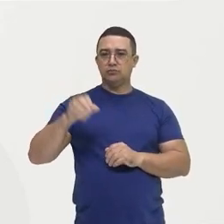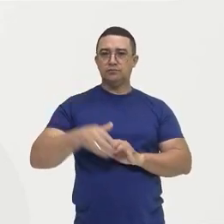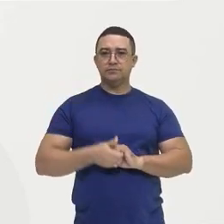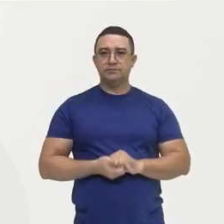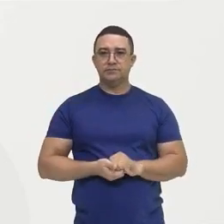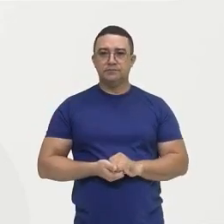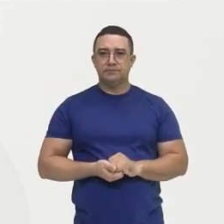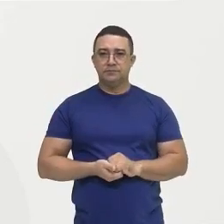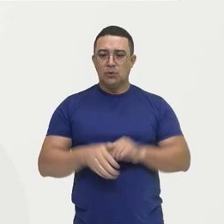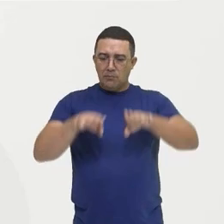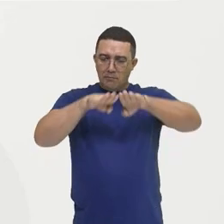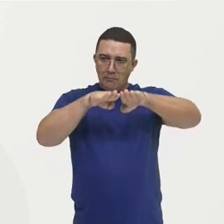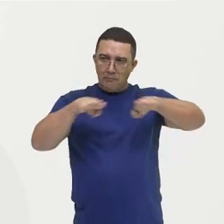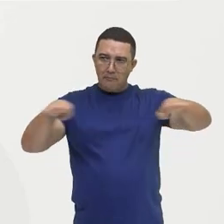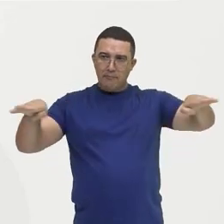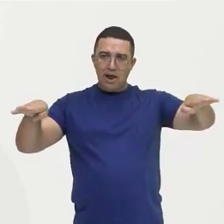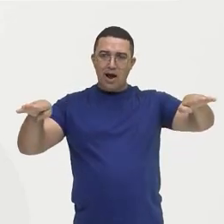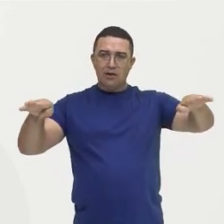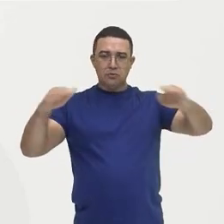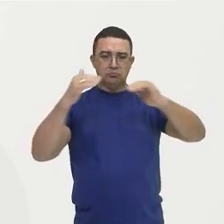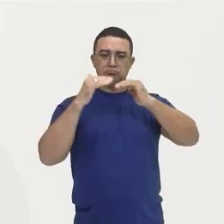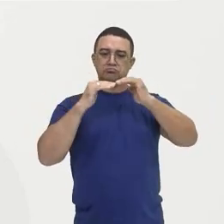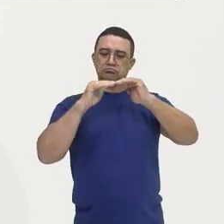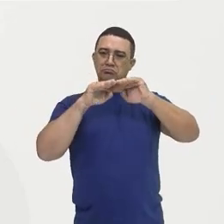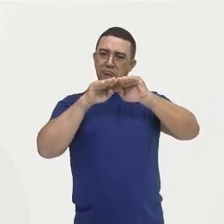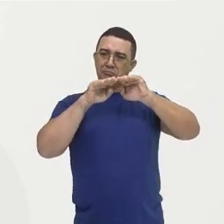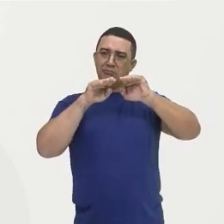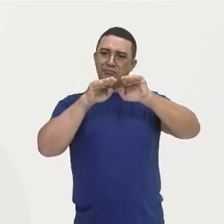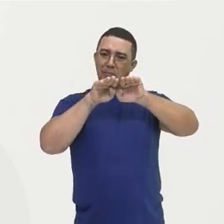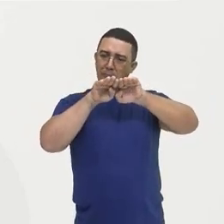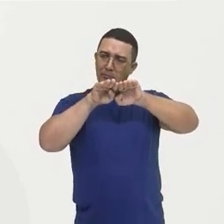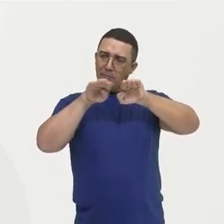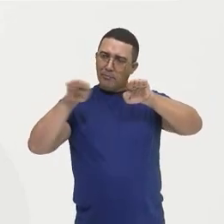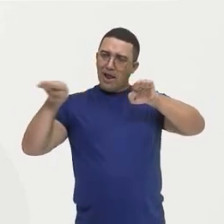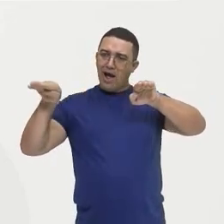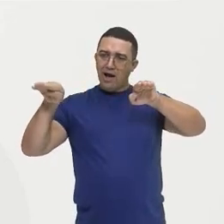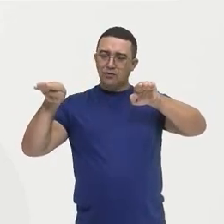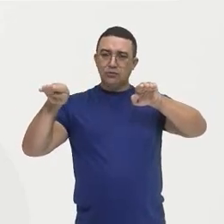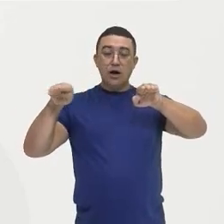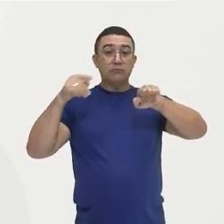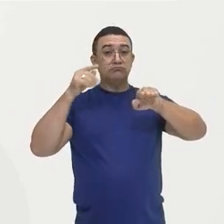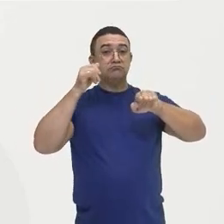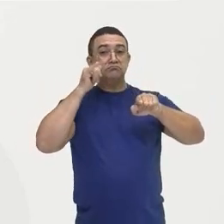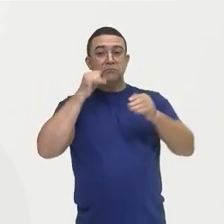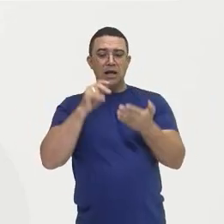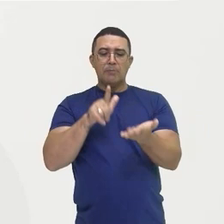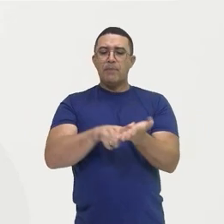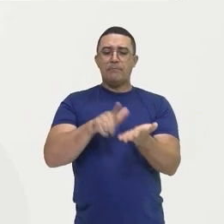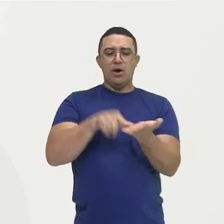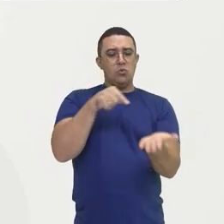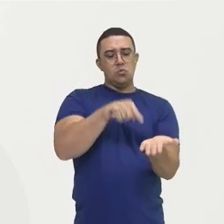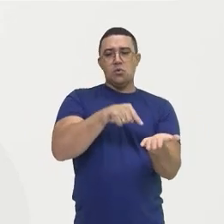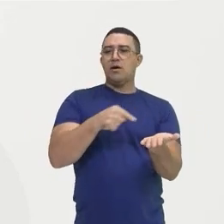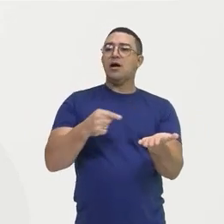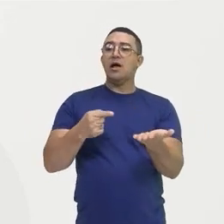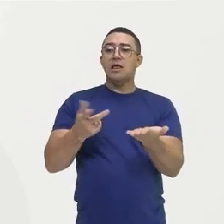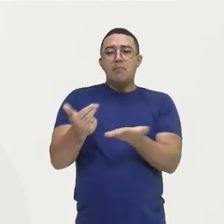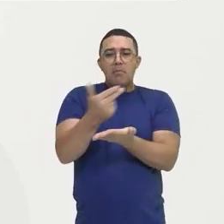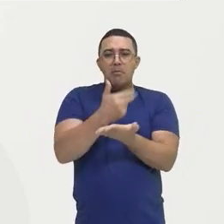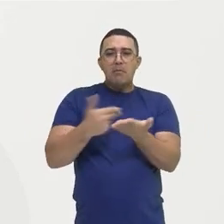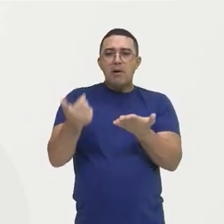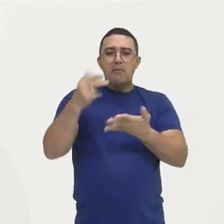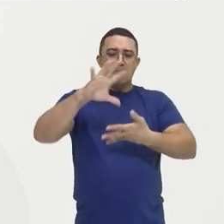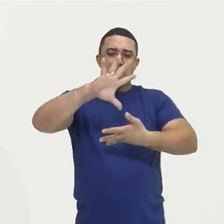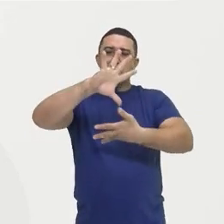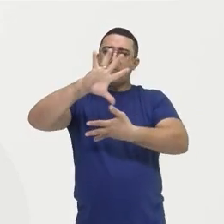pegasse uma folha de caderno de vocês e aí, professora, eu vou desenhar um mapa aqui na folha do meu caderno, um